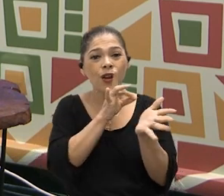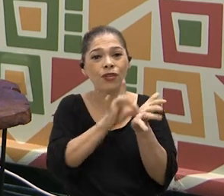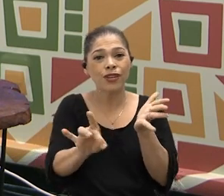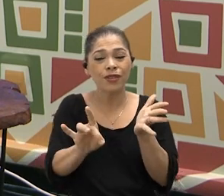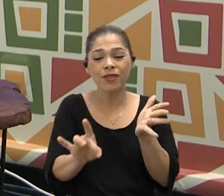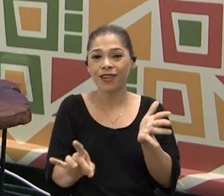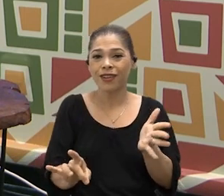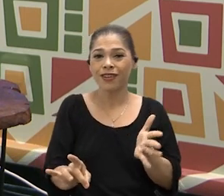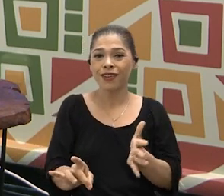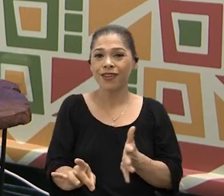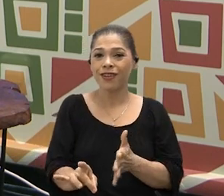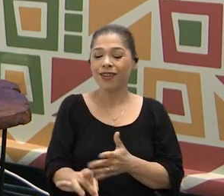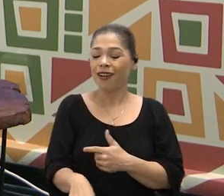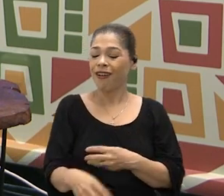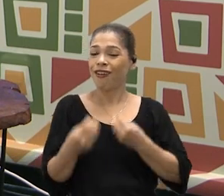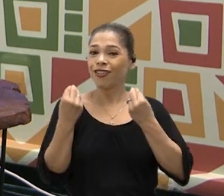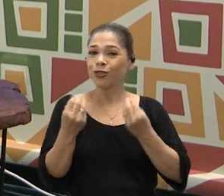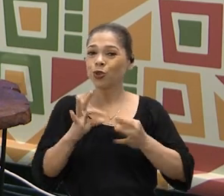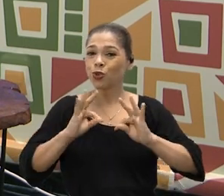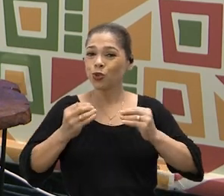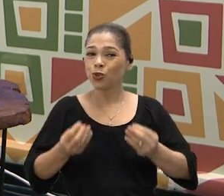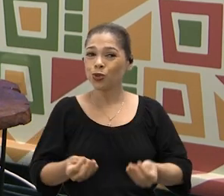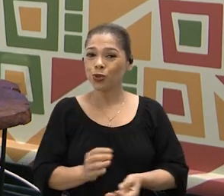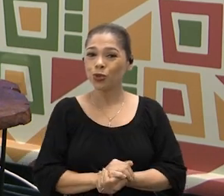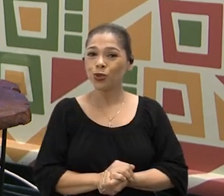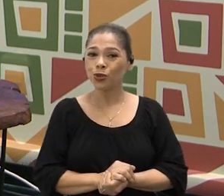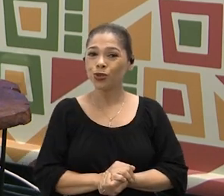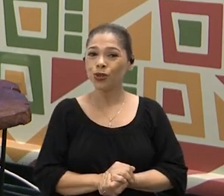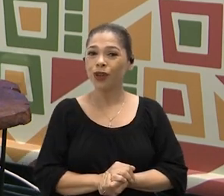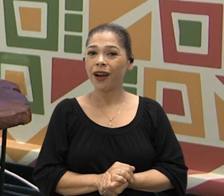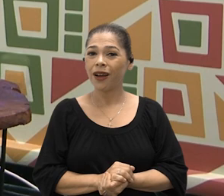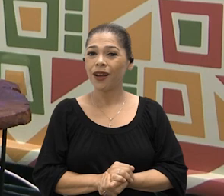quer dizer são tudo né